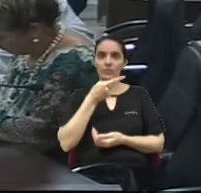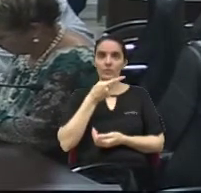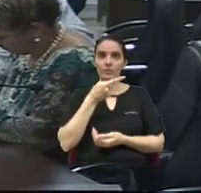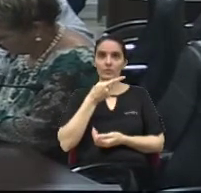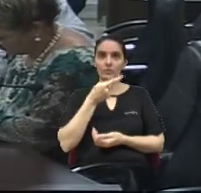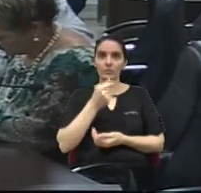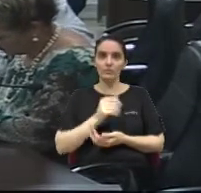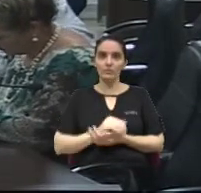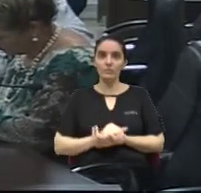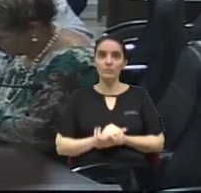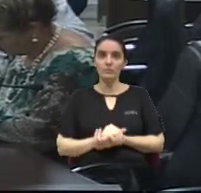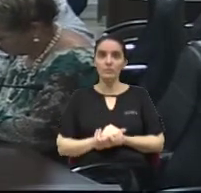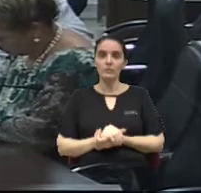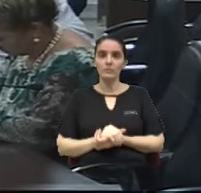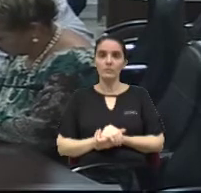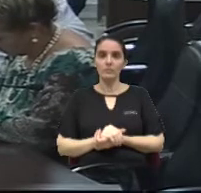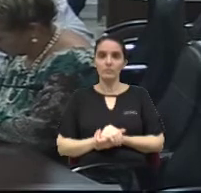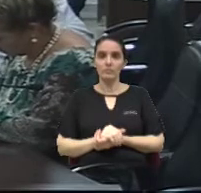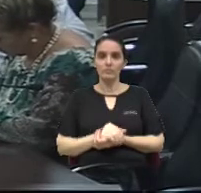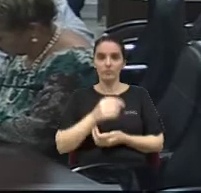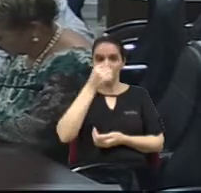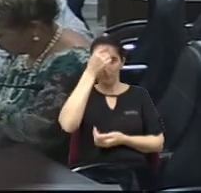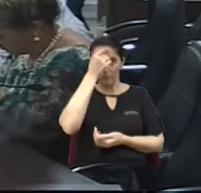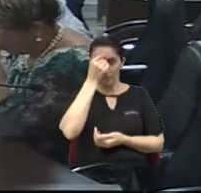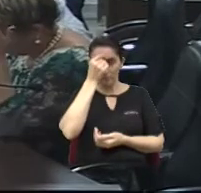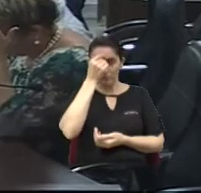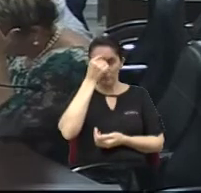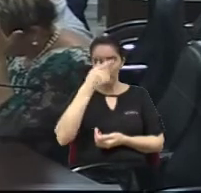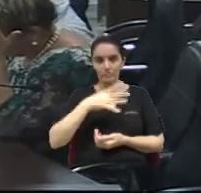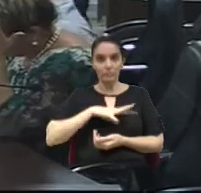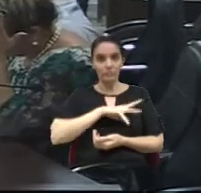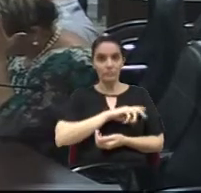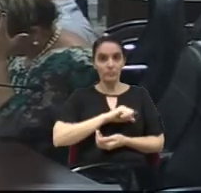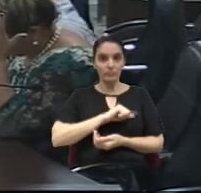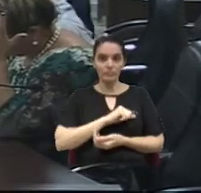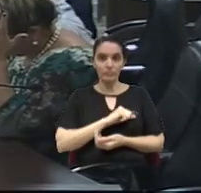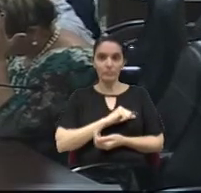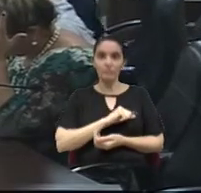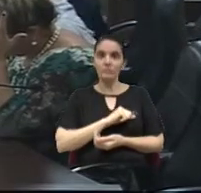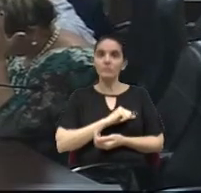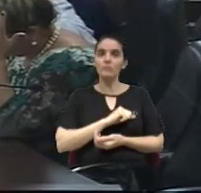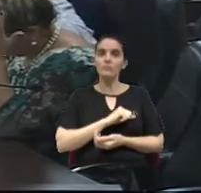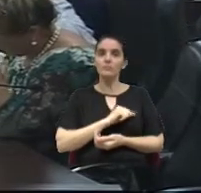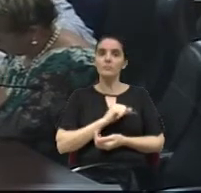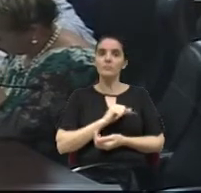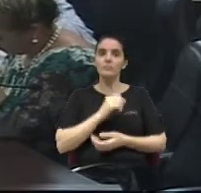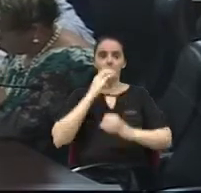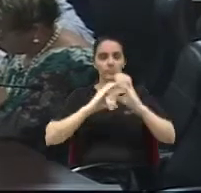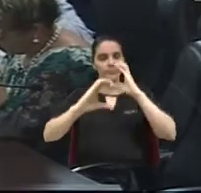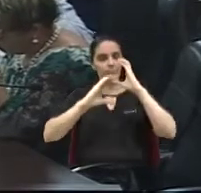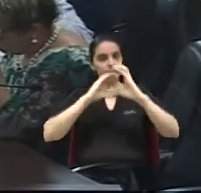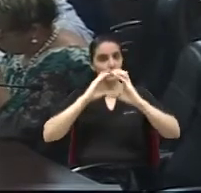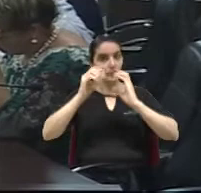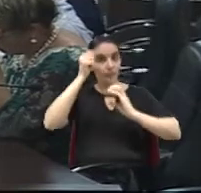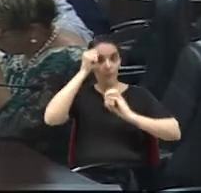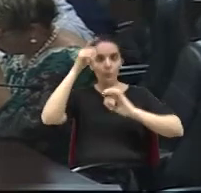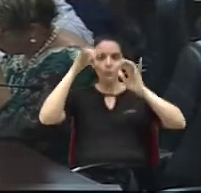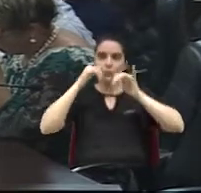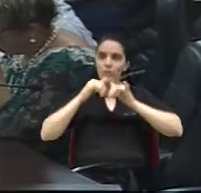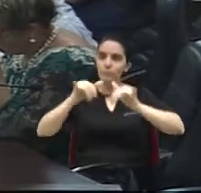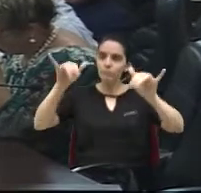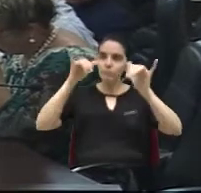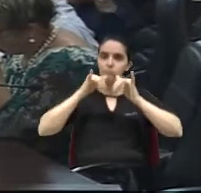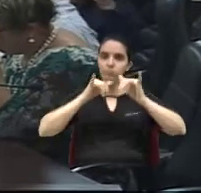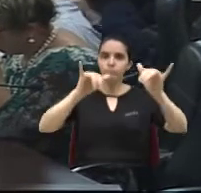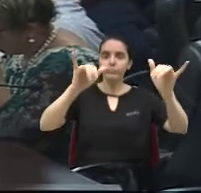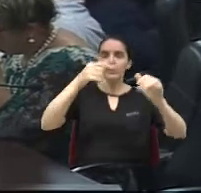eu sou sempre a favor da difusão da música, da cultura. Toco